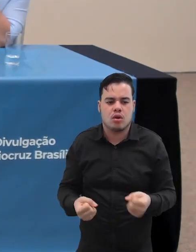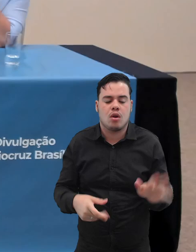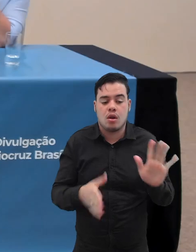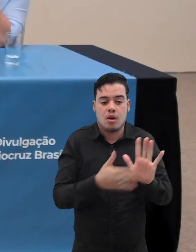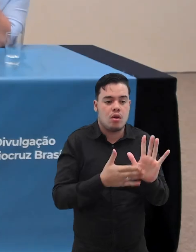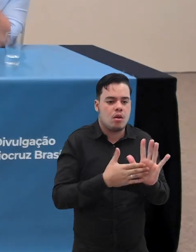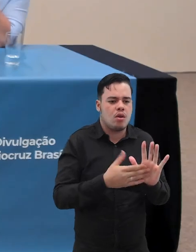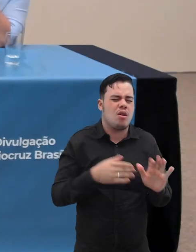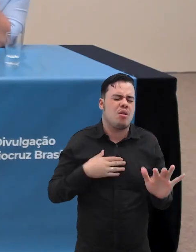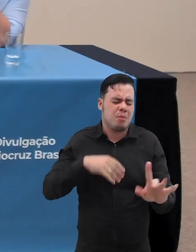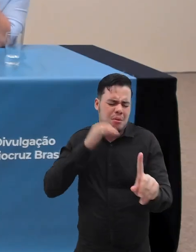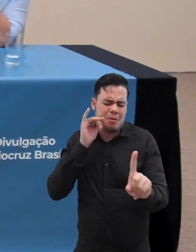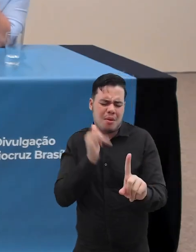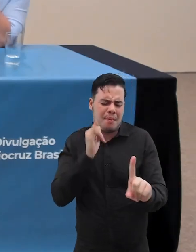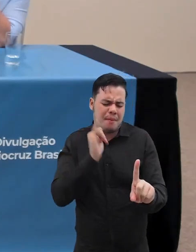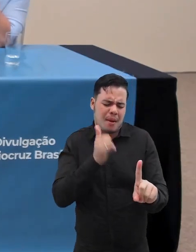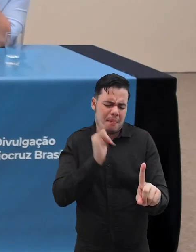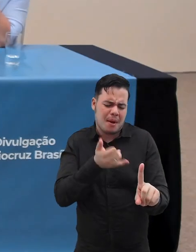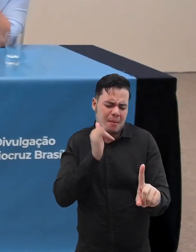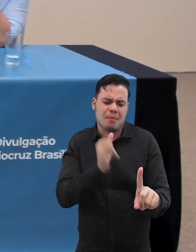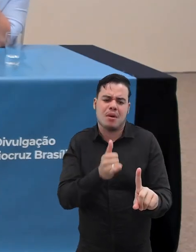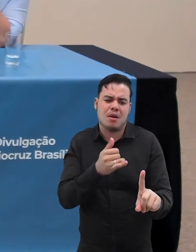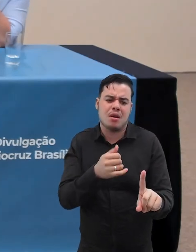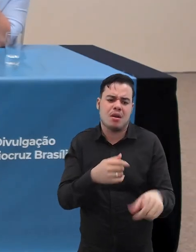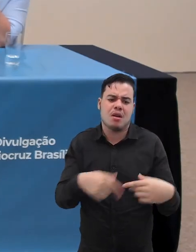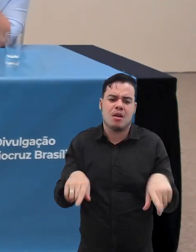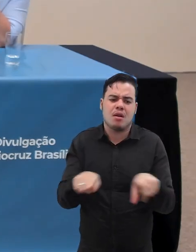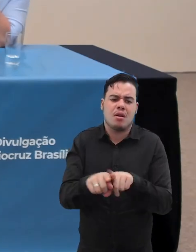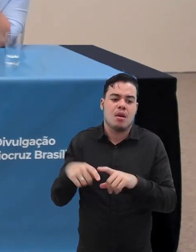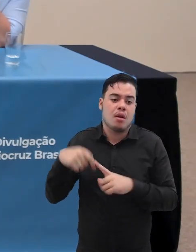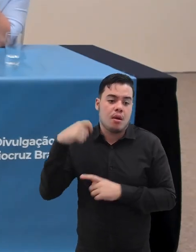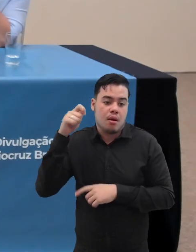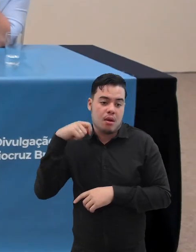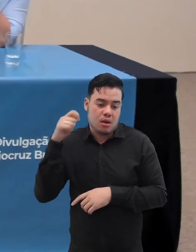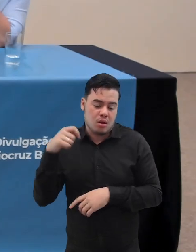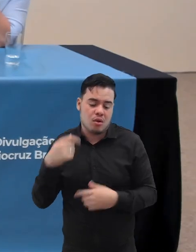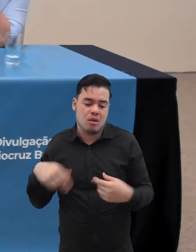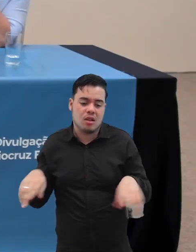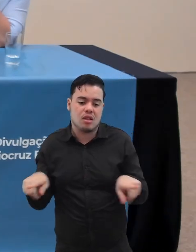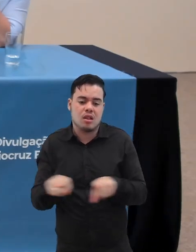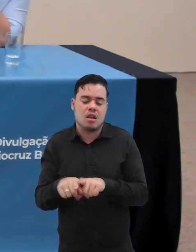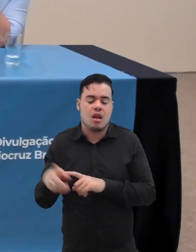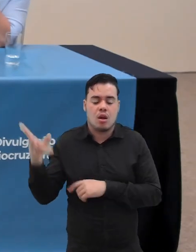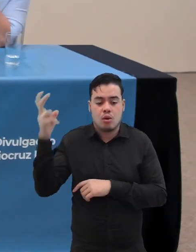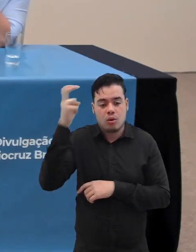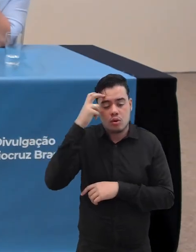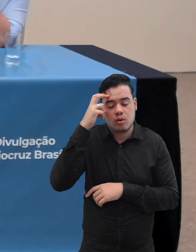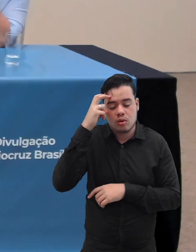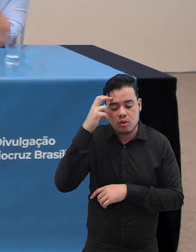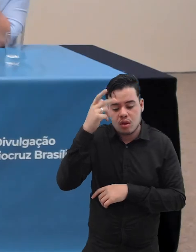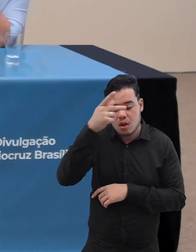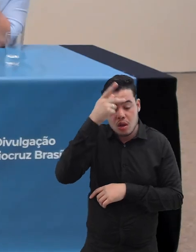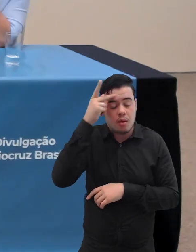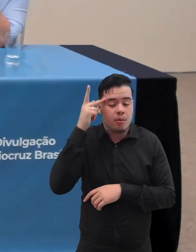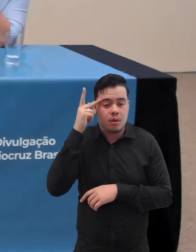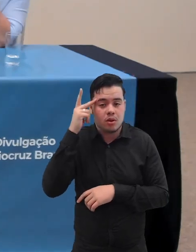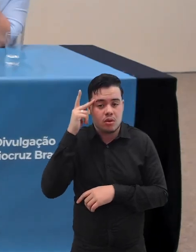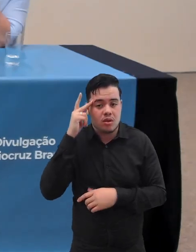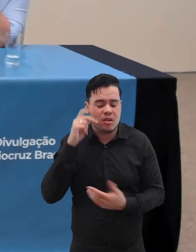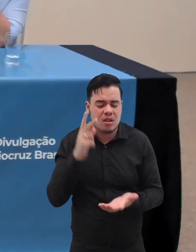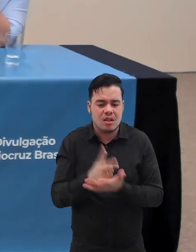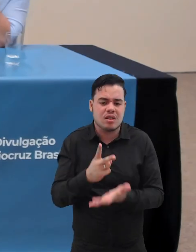muito criticado. Os próprios atores da cultura, alguns atores da cultura, algumas pessoas que estavam muito acostumadas a